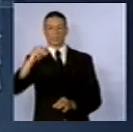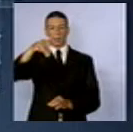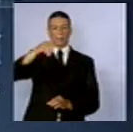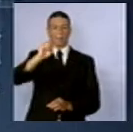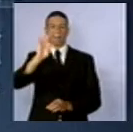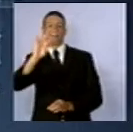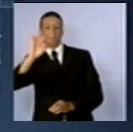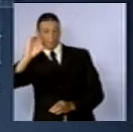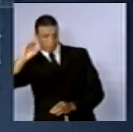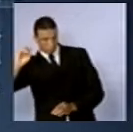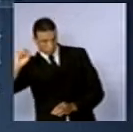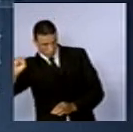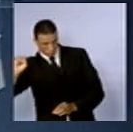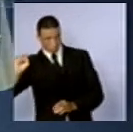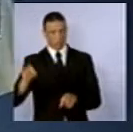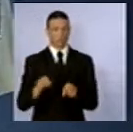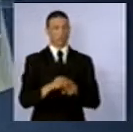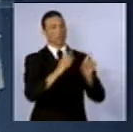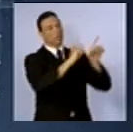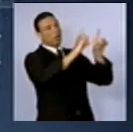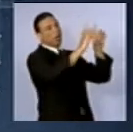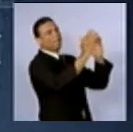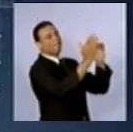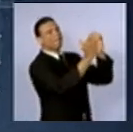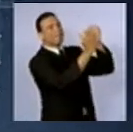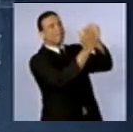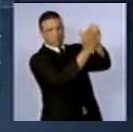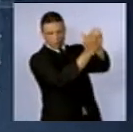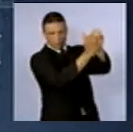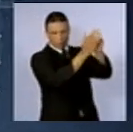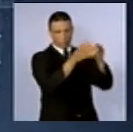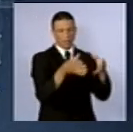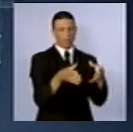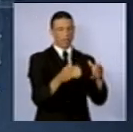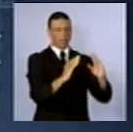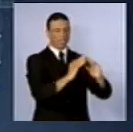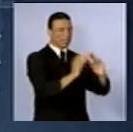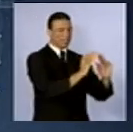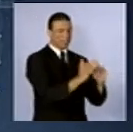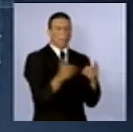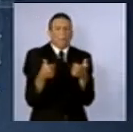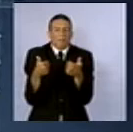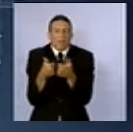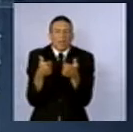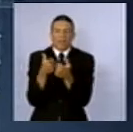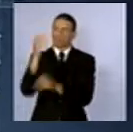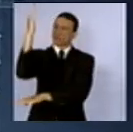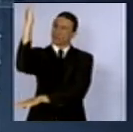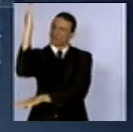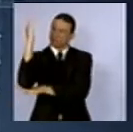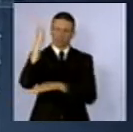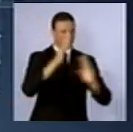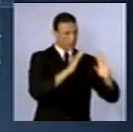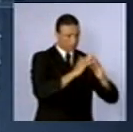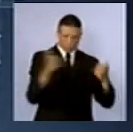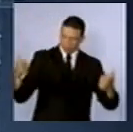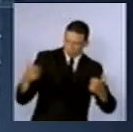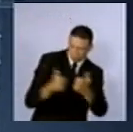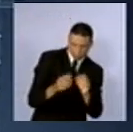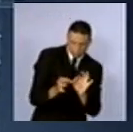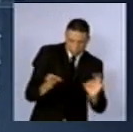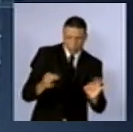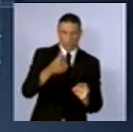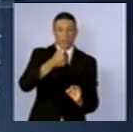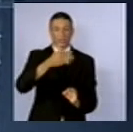são crianças residindo né a distância menores que 100 m então no último na